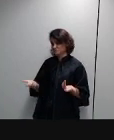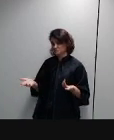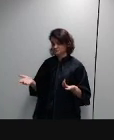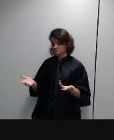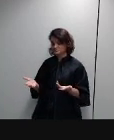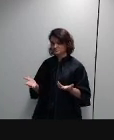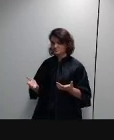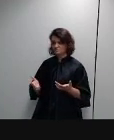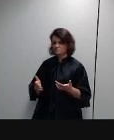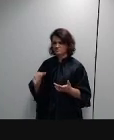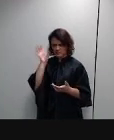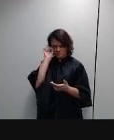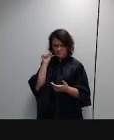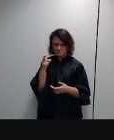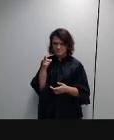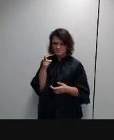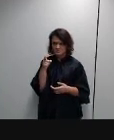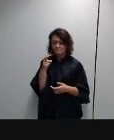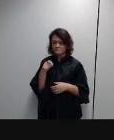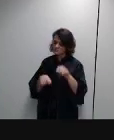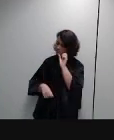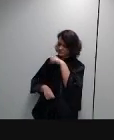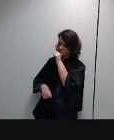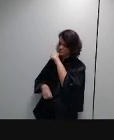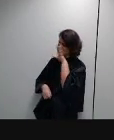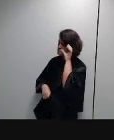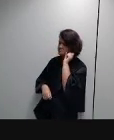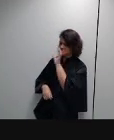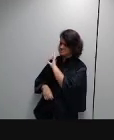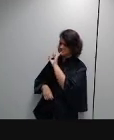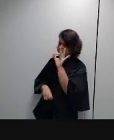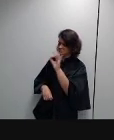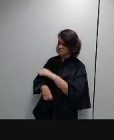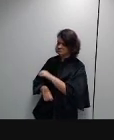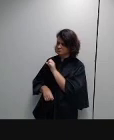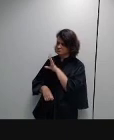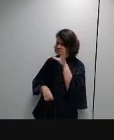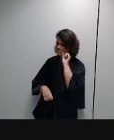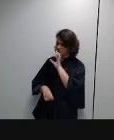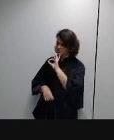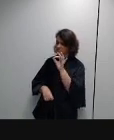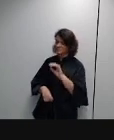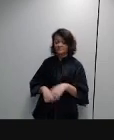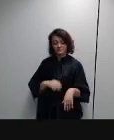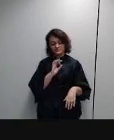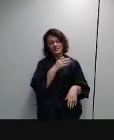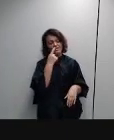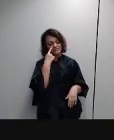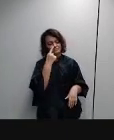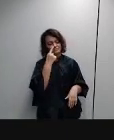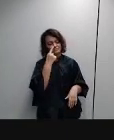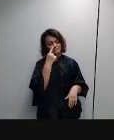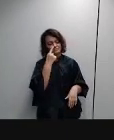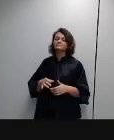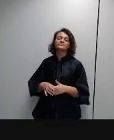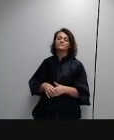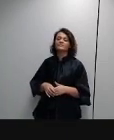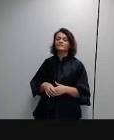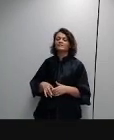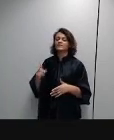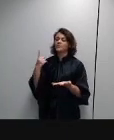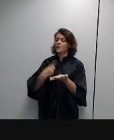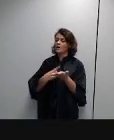me ouvindo Miguel não estou vendo uma série aqui comentou acordo Regional